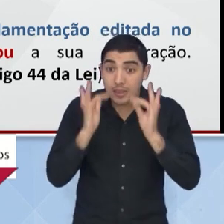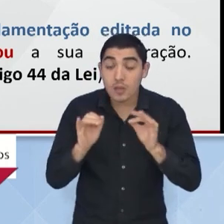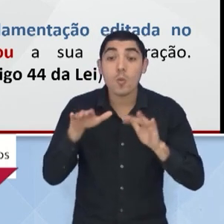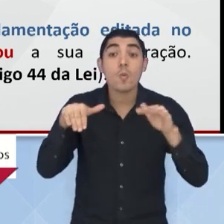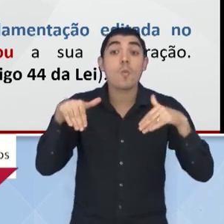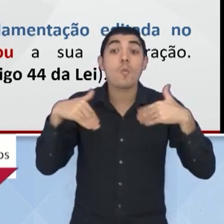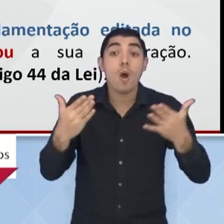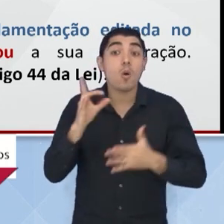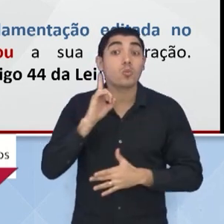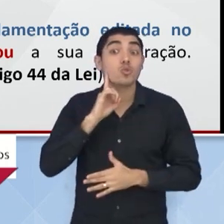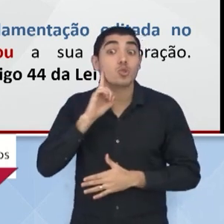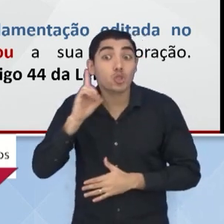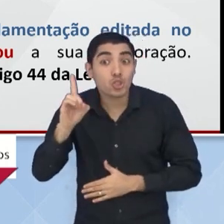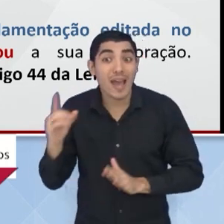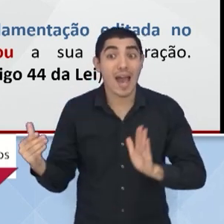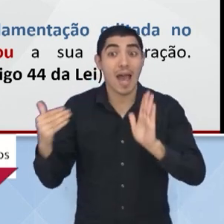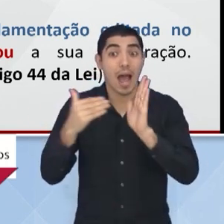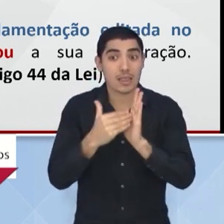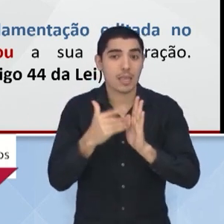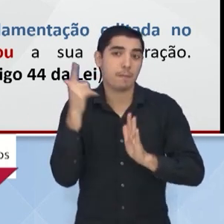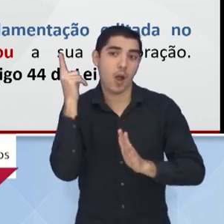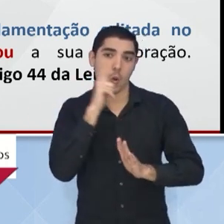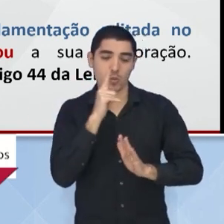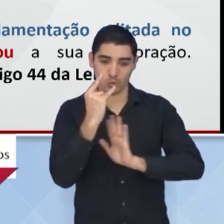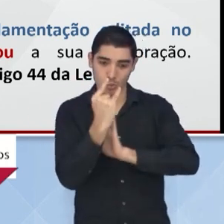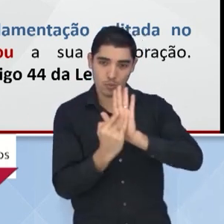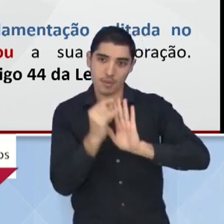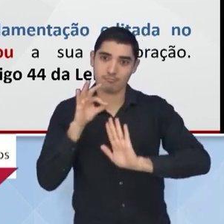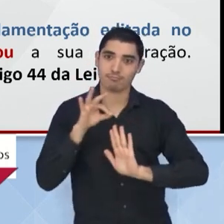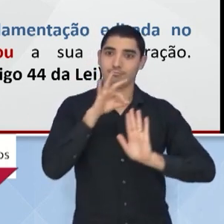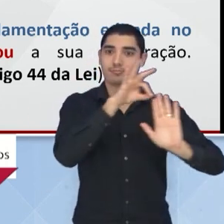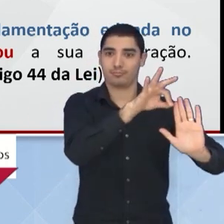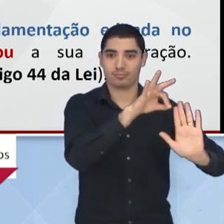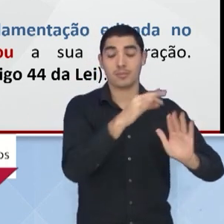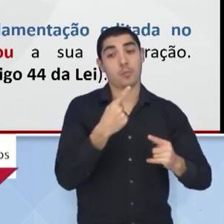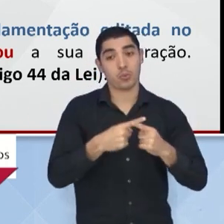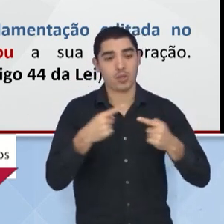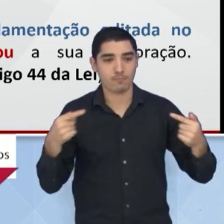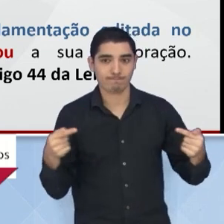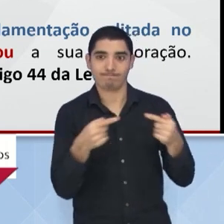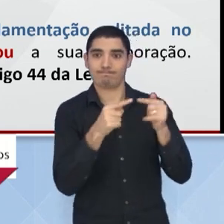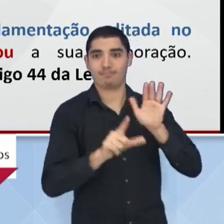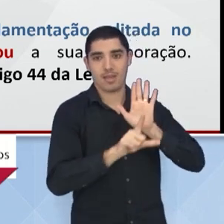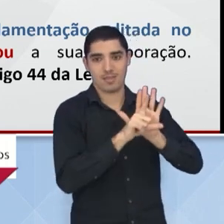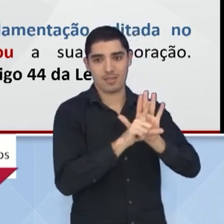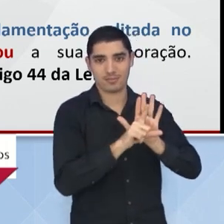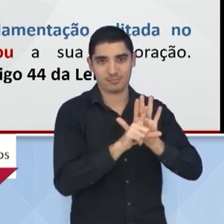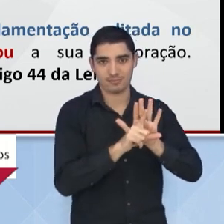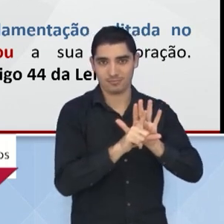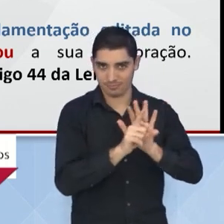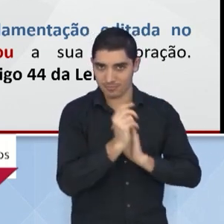formalização de demanda do PCA para ficar compatibilizado com as leis Tá ok